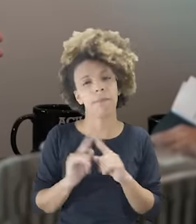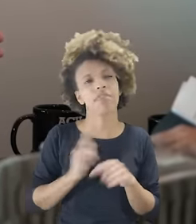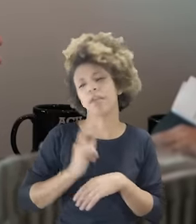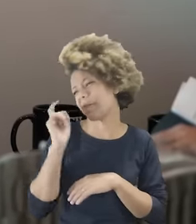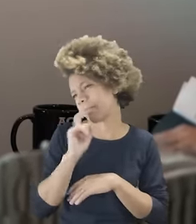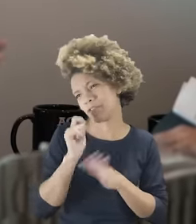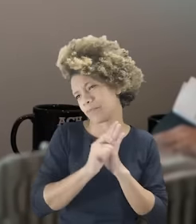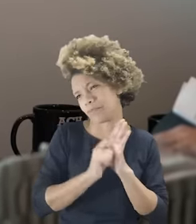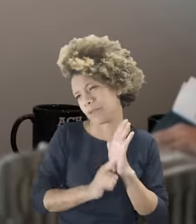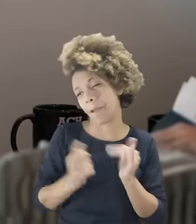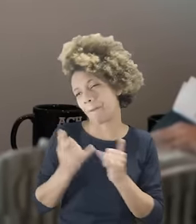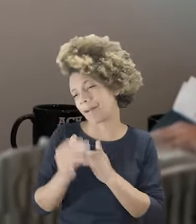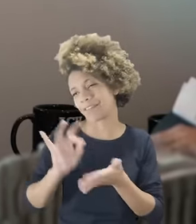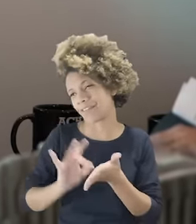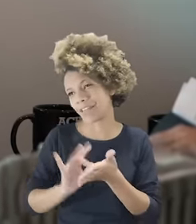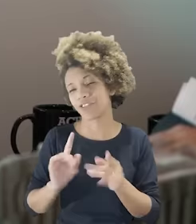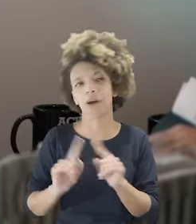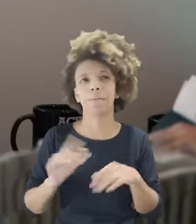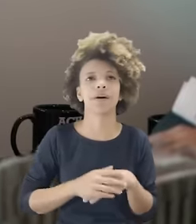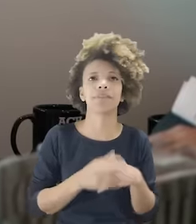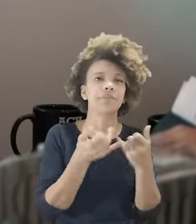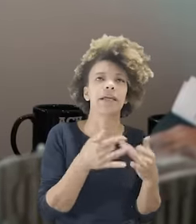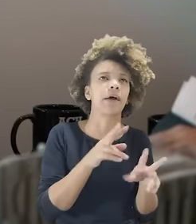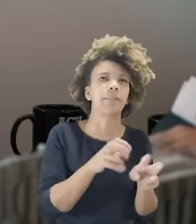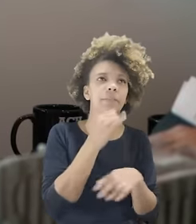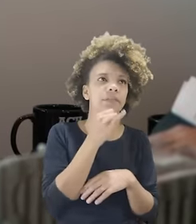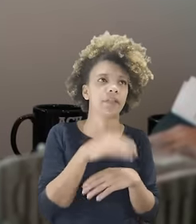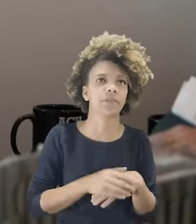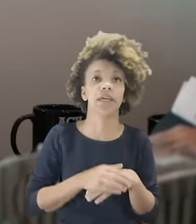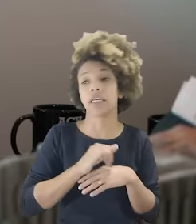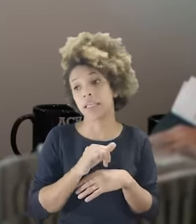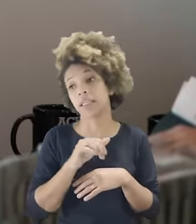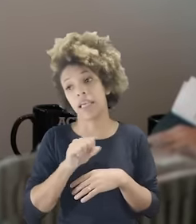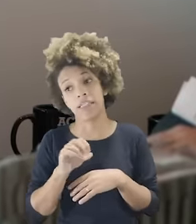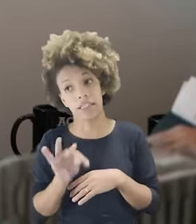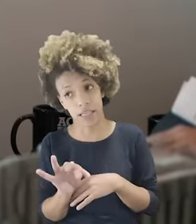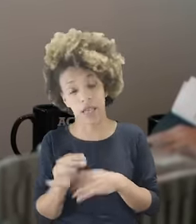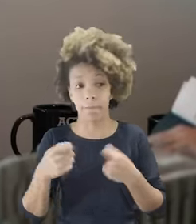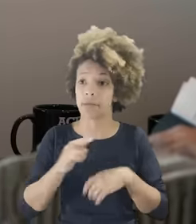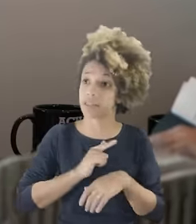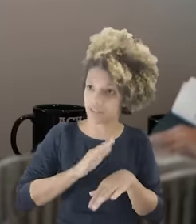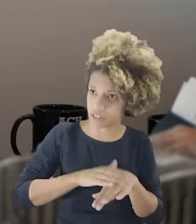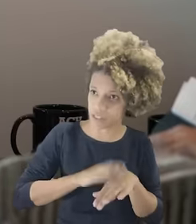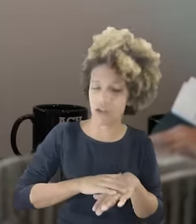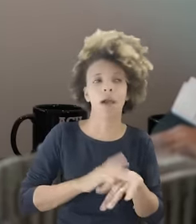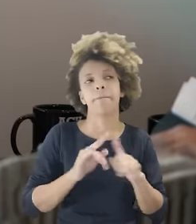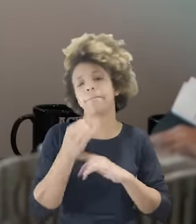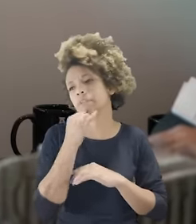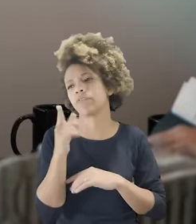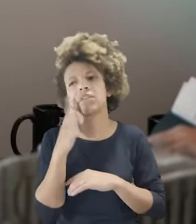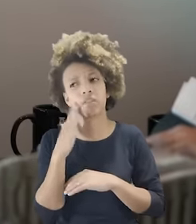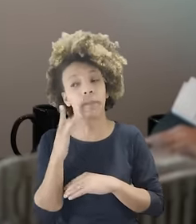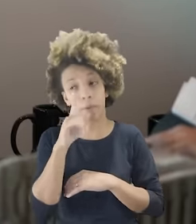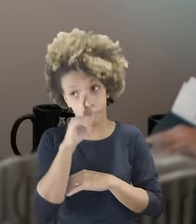faz uma grande mentira que faz o que tá falando do que é aí eu falei para falar de sei lá de is T de DST tem que falar ah por exemplo